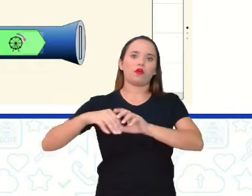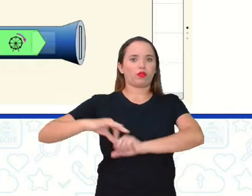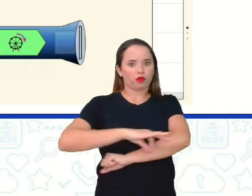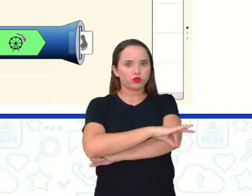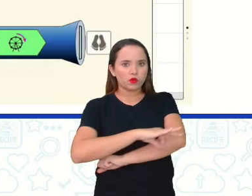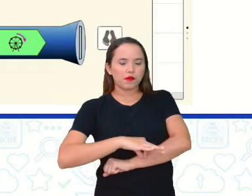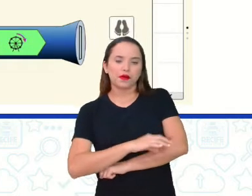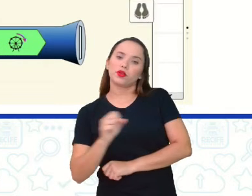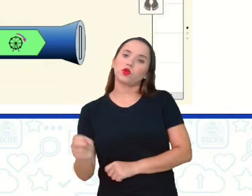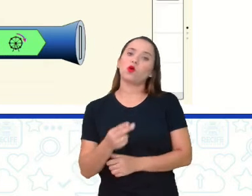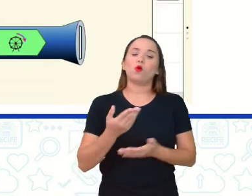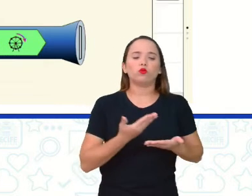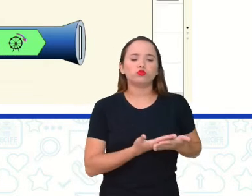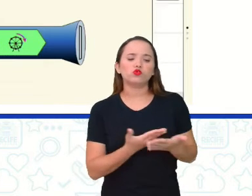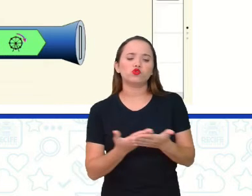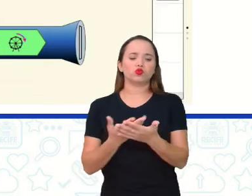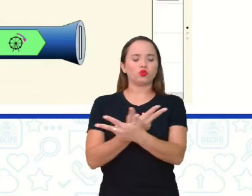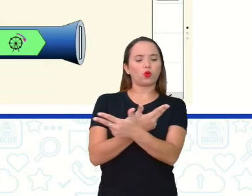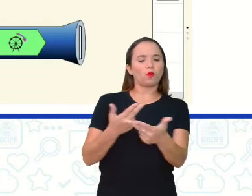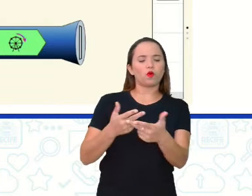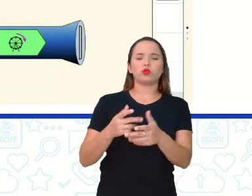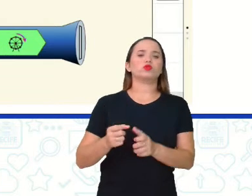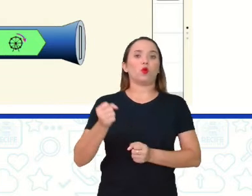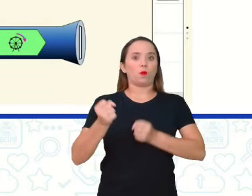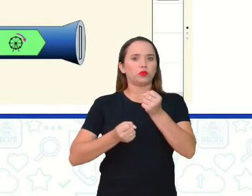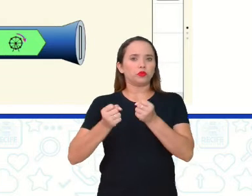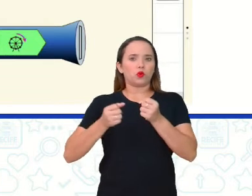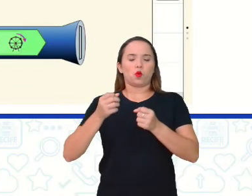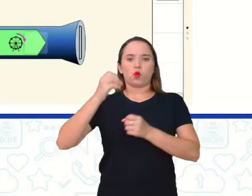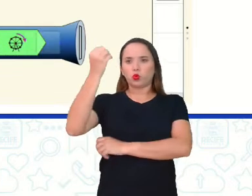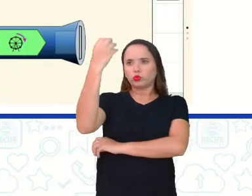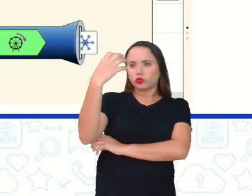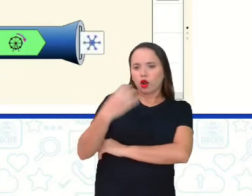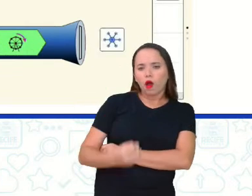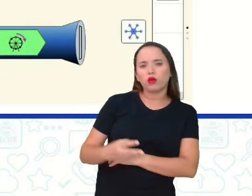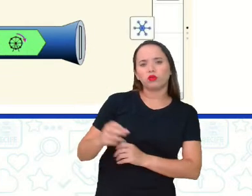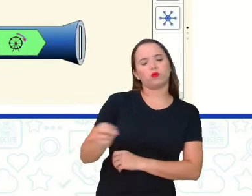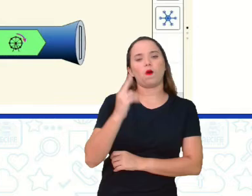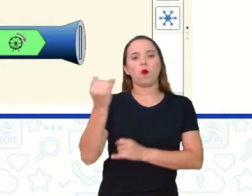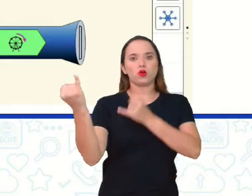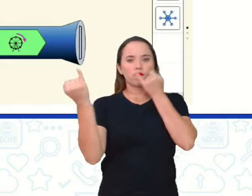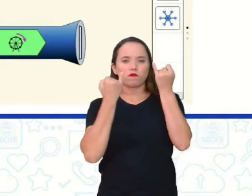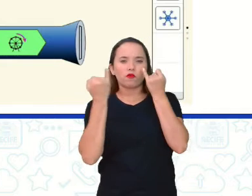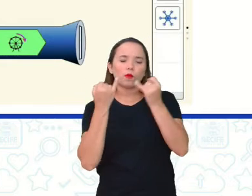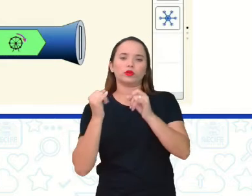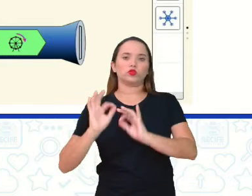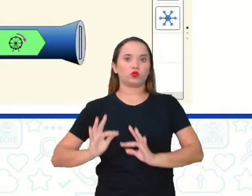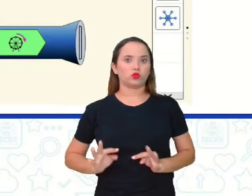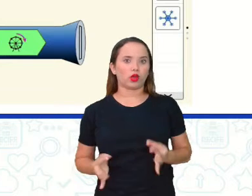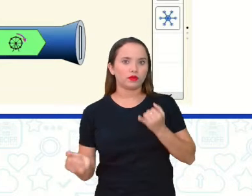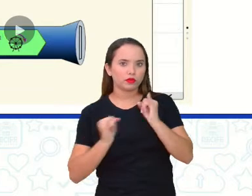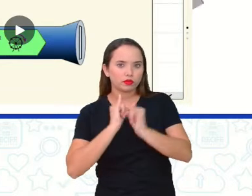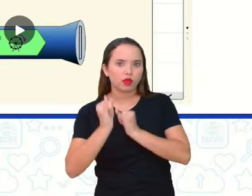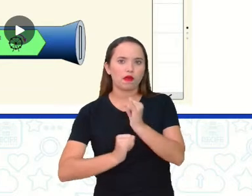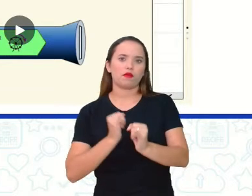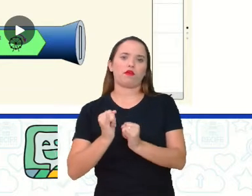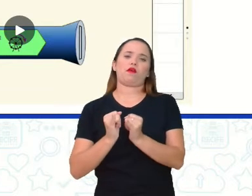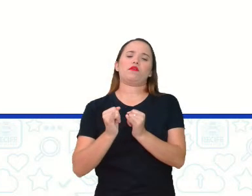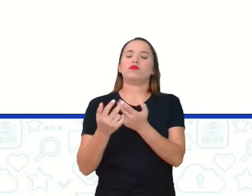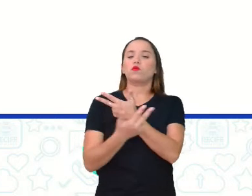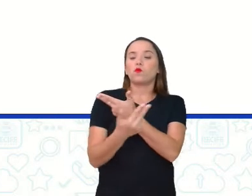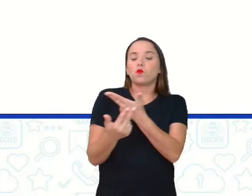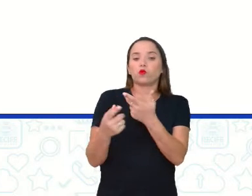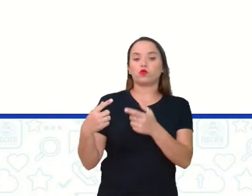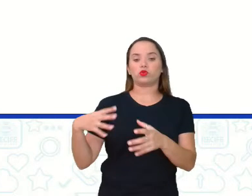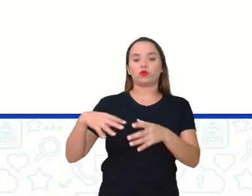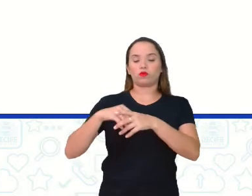exemplo, organizações como trânsito, como a questão de dados de internet, um monte de situações do nosso cotidiano